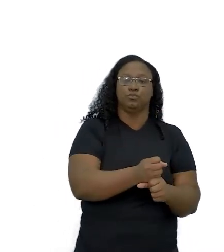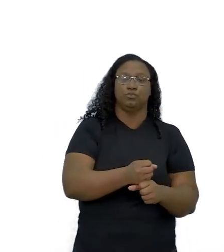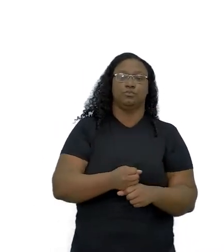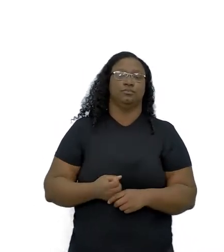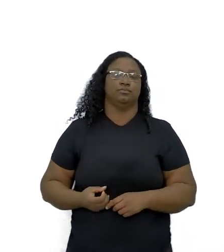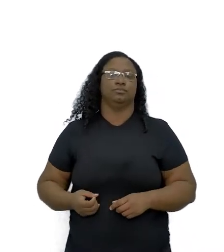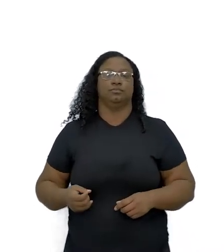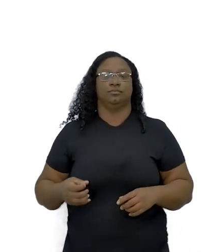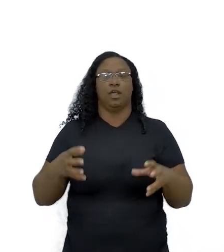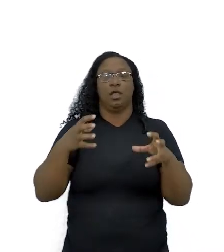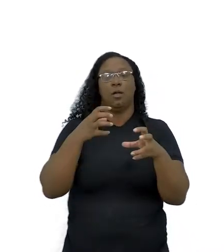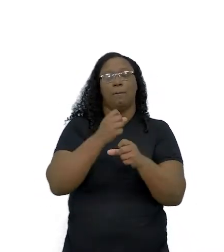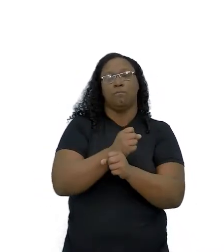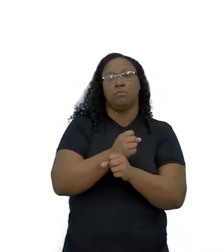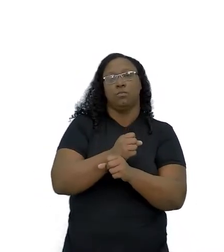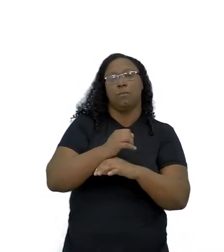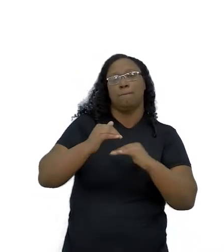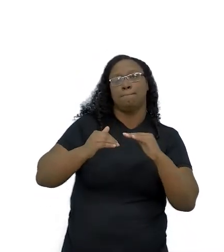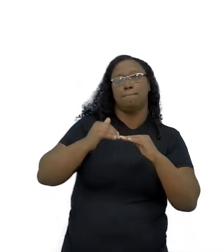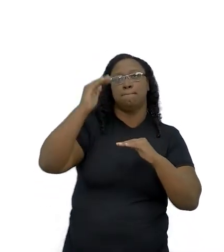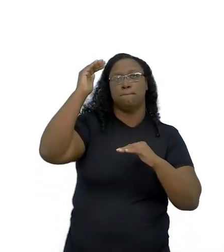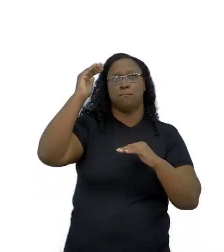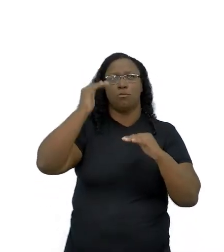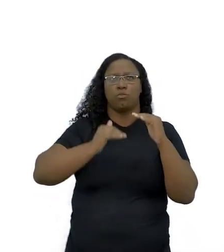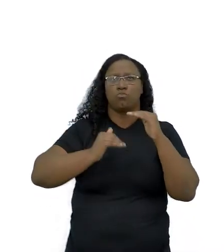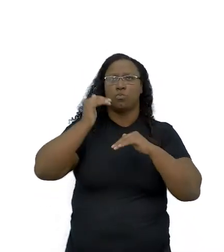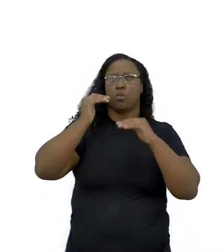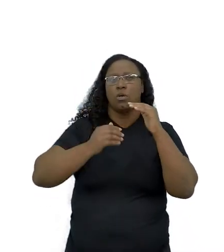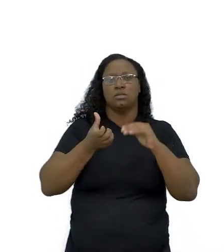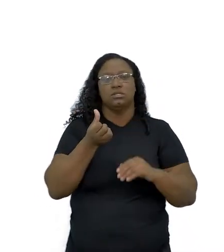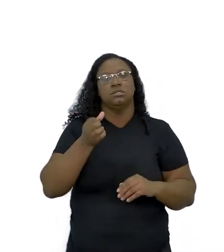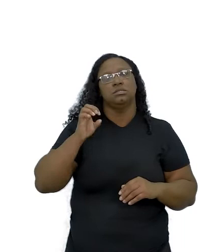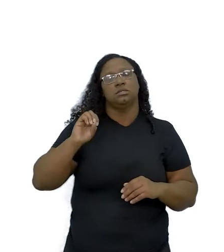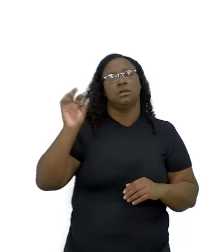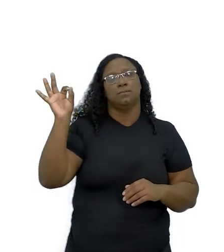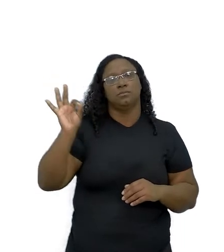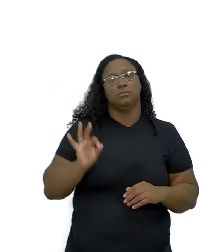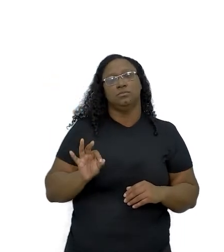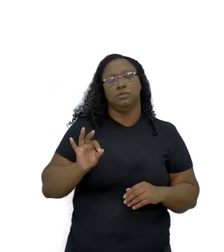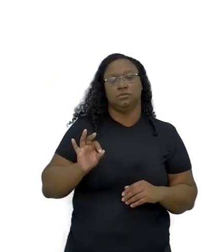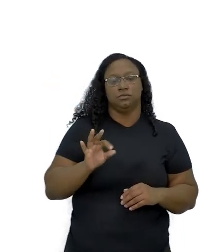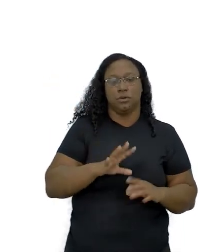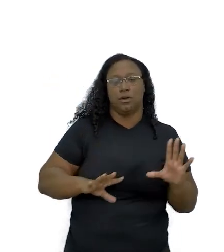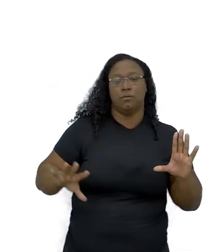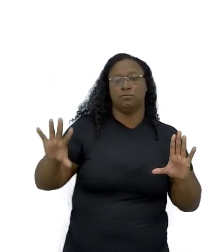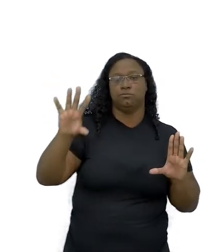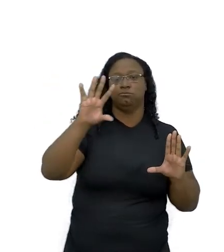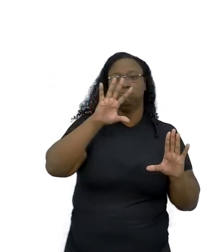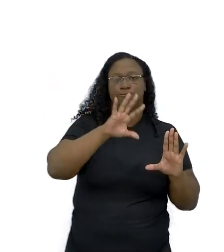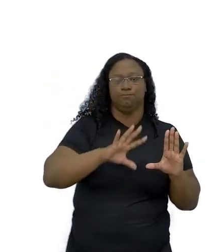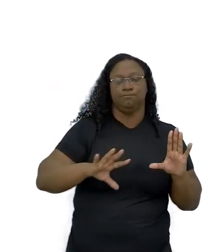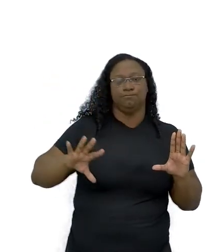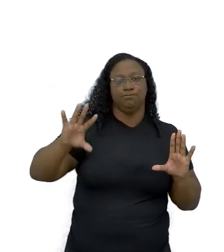23,5 corresponde aí quase 60%, né, da matriz energética para produzir